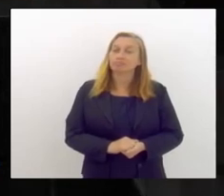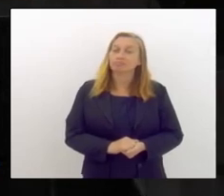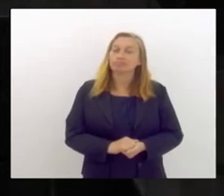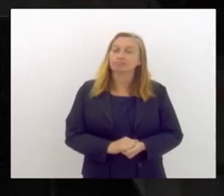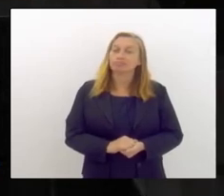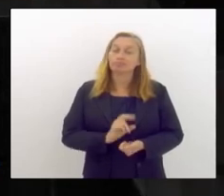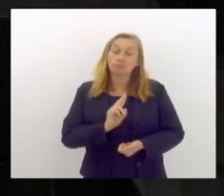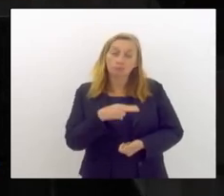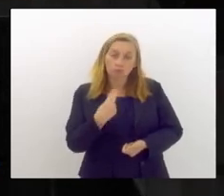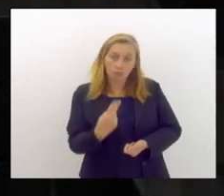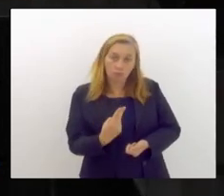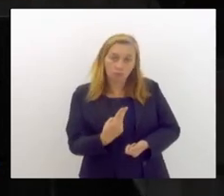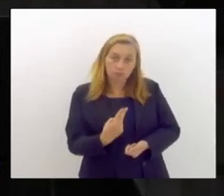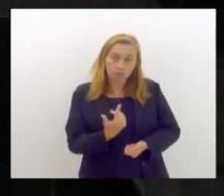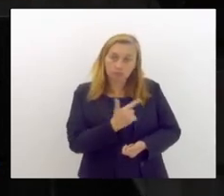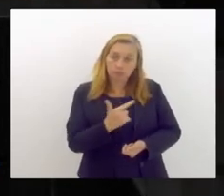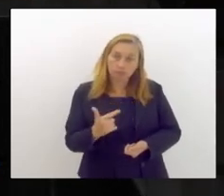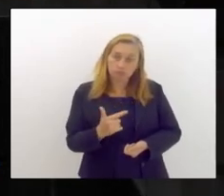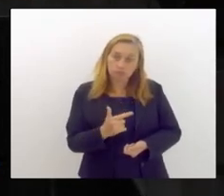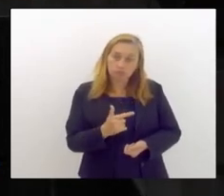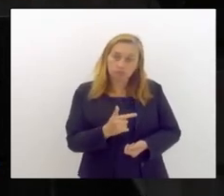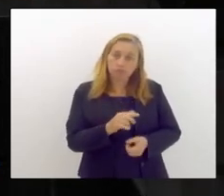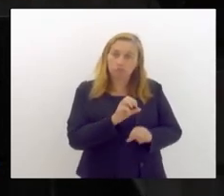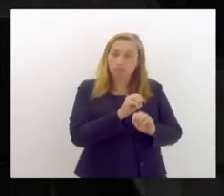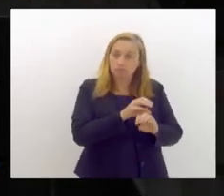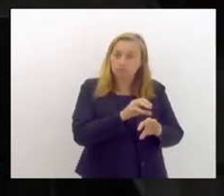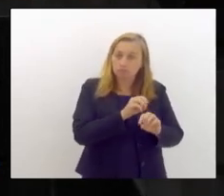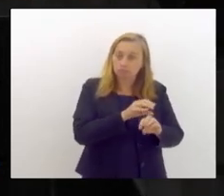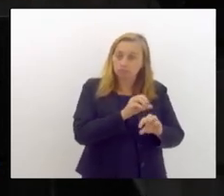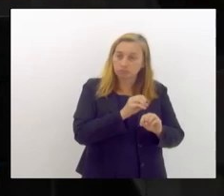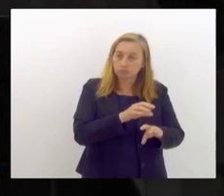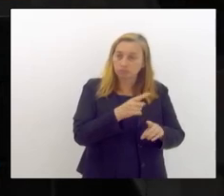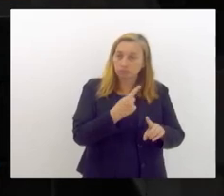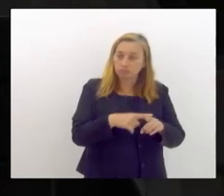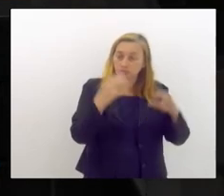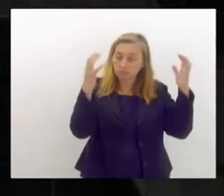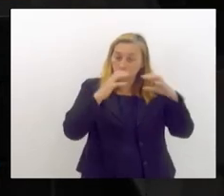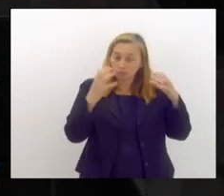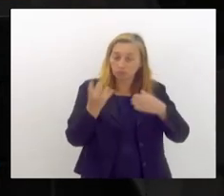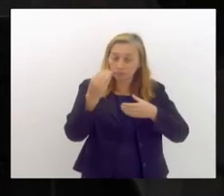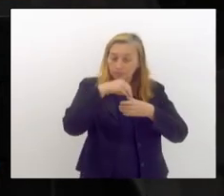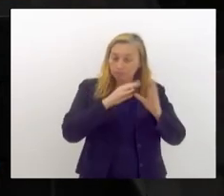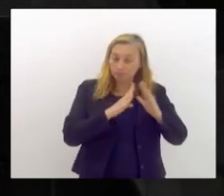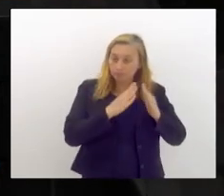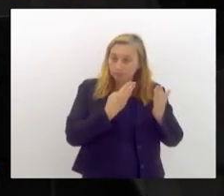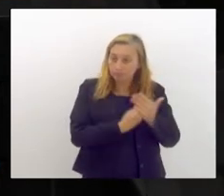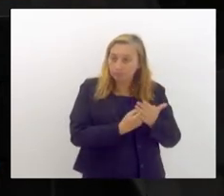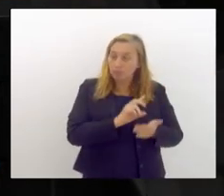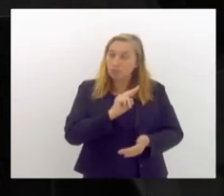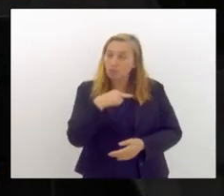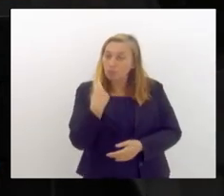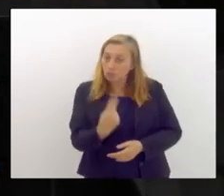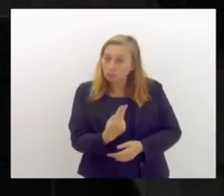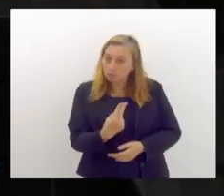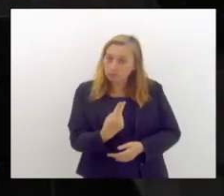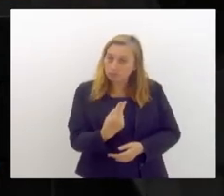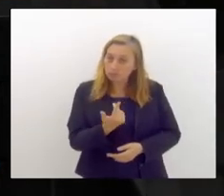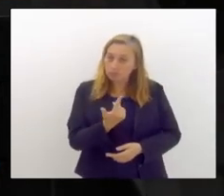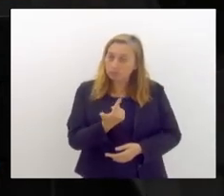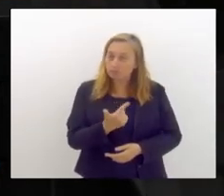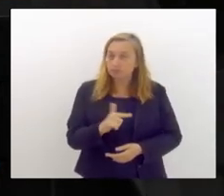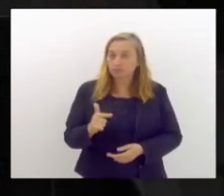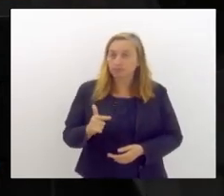ou não vão ter aula, porque quando chove, chove dentro da escola, ou não tem